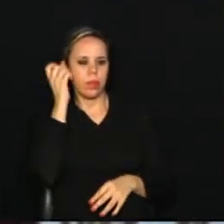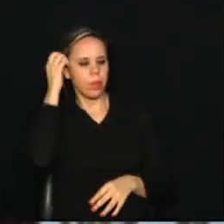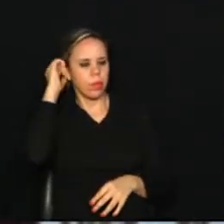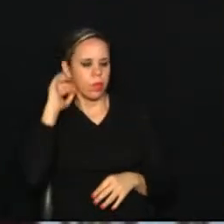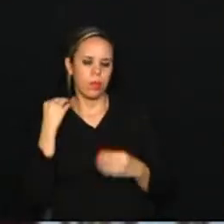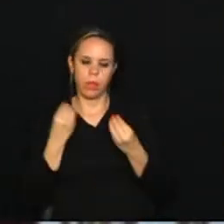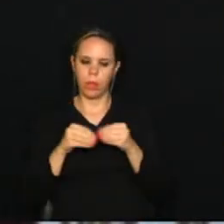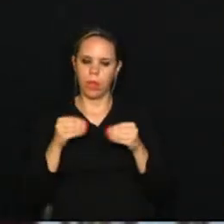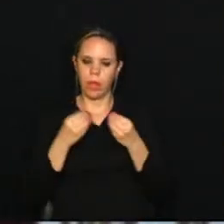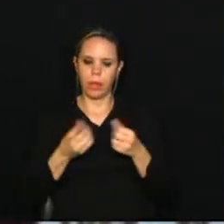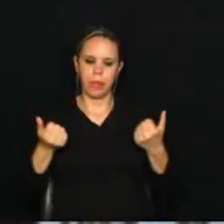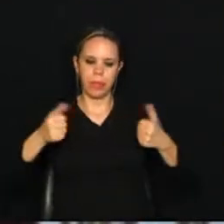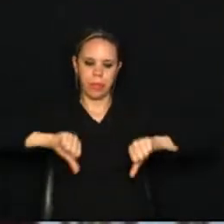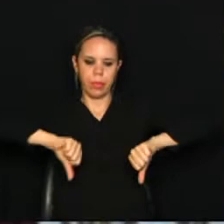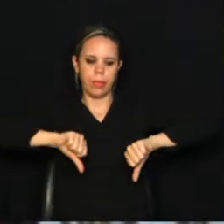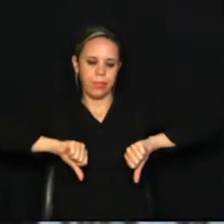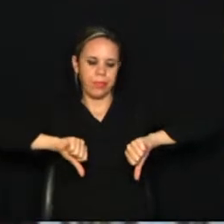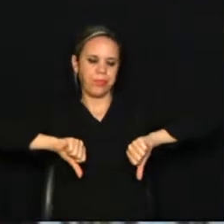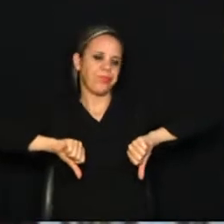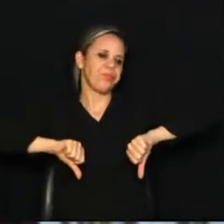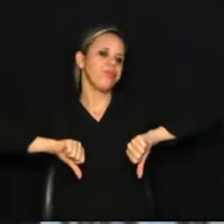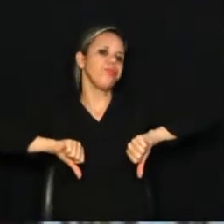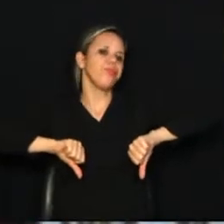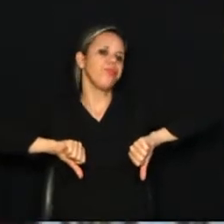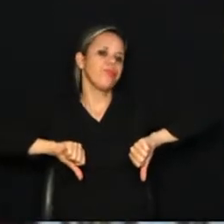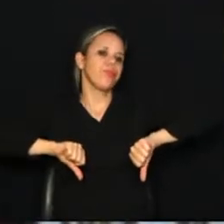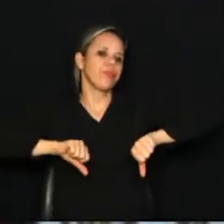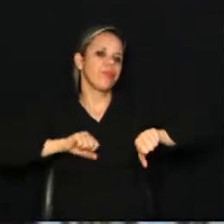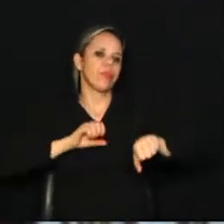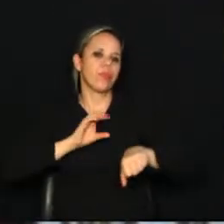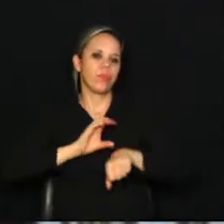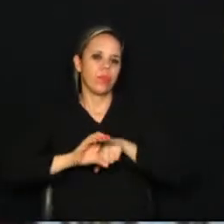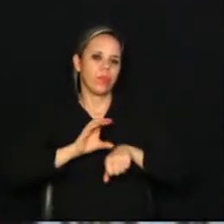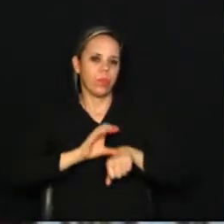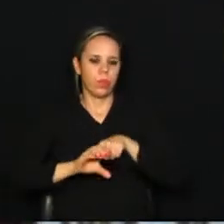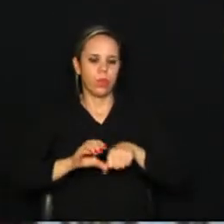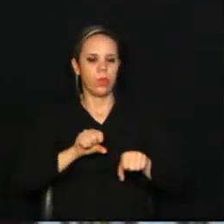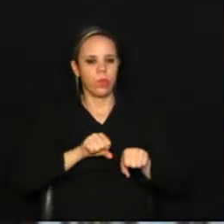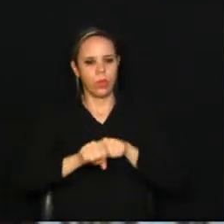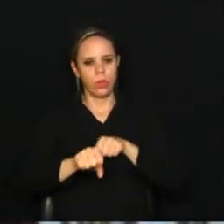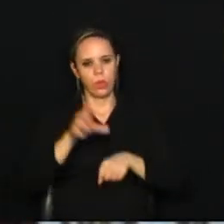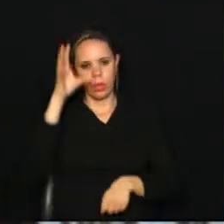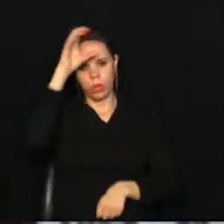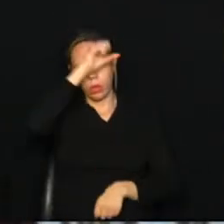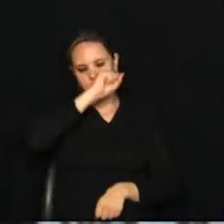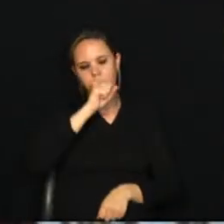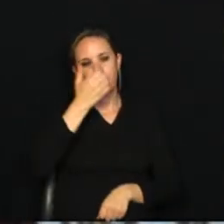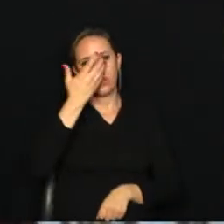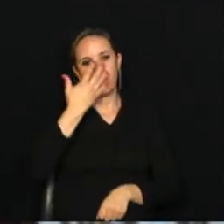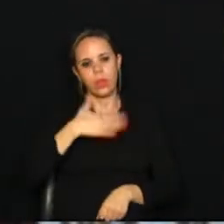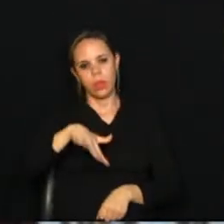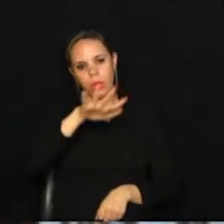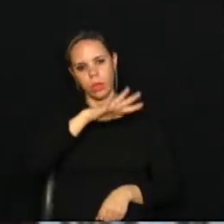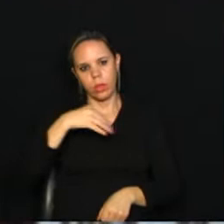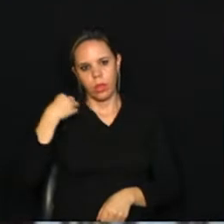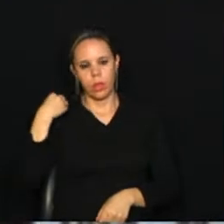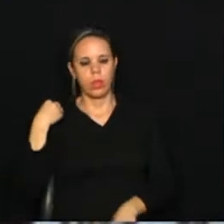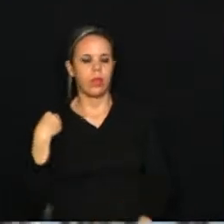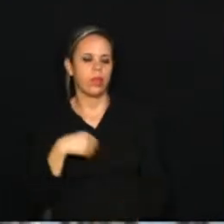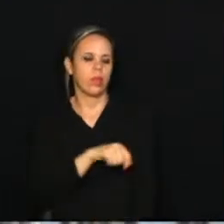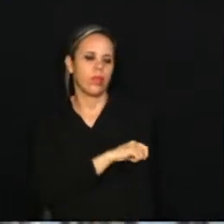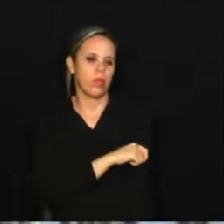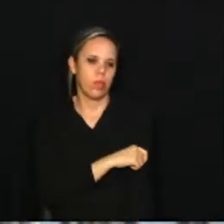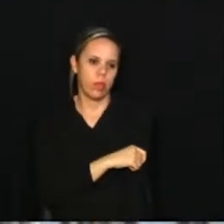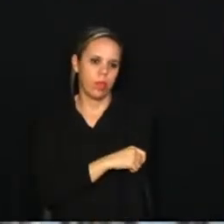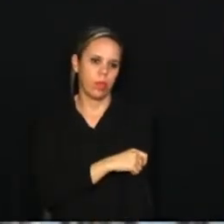impactou negativamente a formação dos nossos alunos.